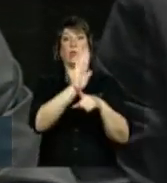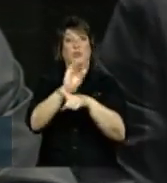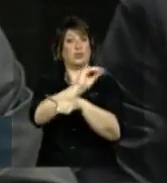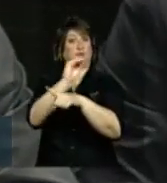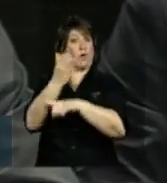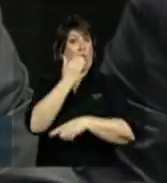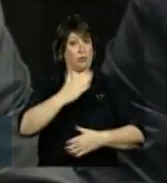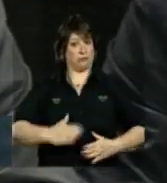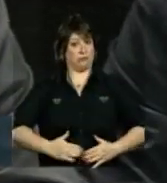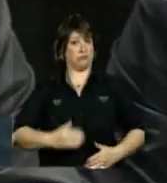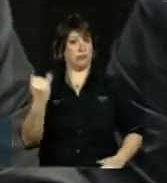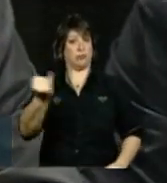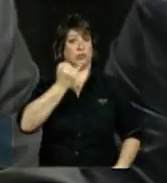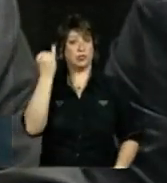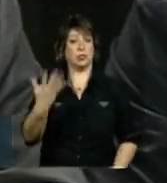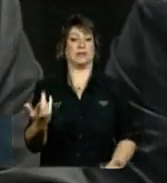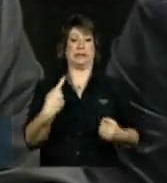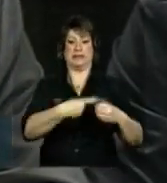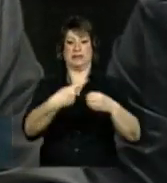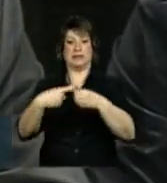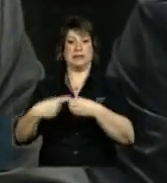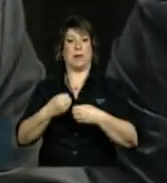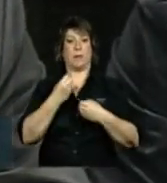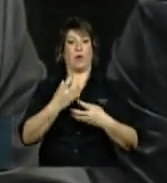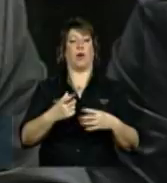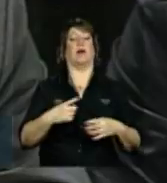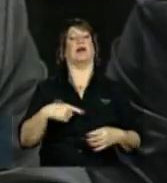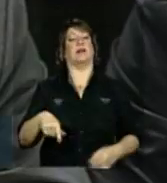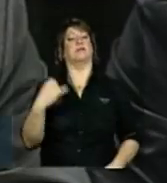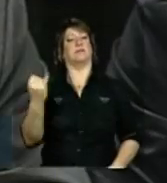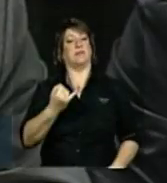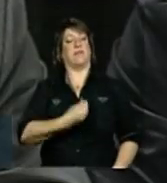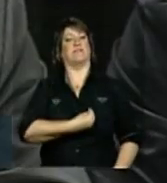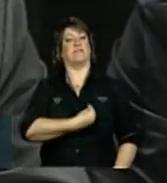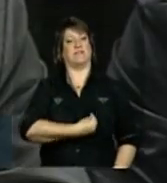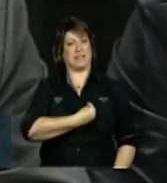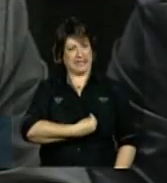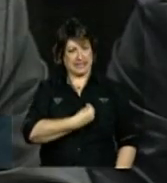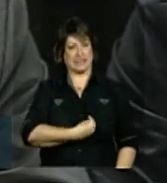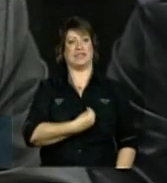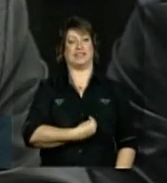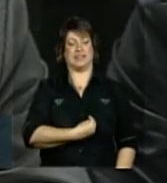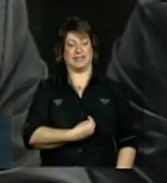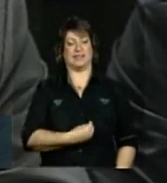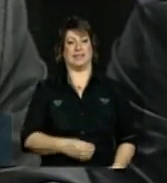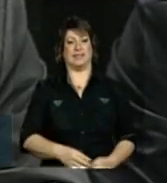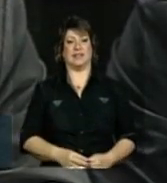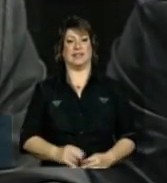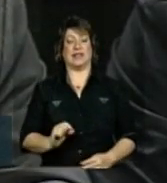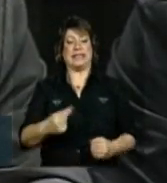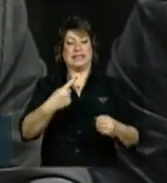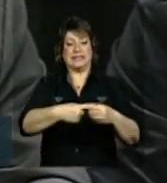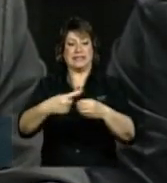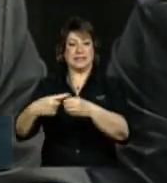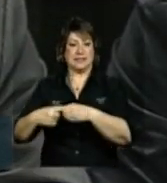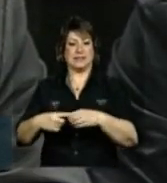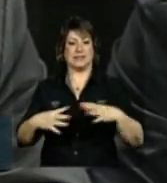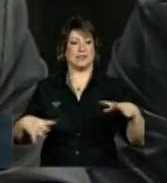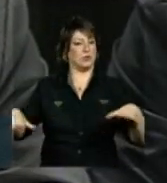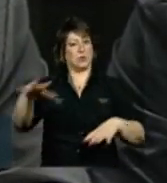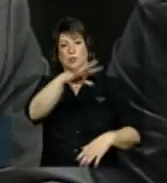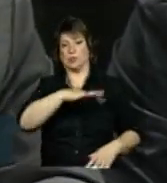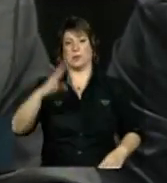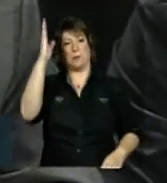fluxo migratório do campo para as cidades, e aí nós teremos uma melhor qualidade de vida nas cidades, como no